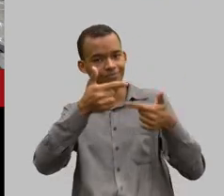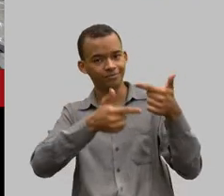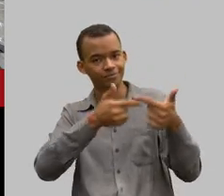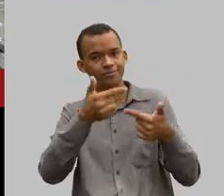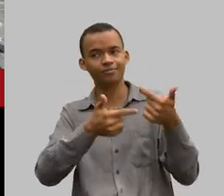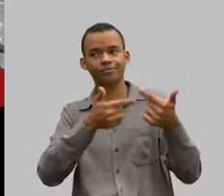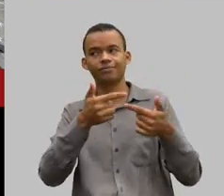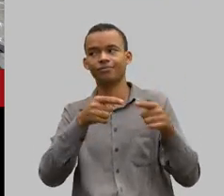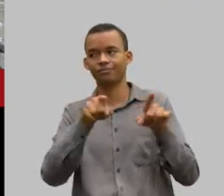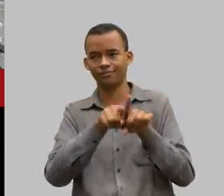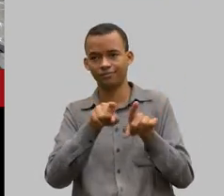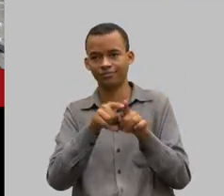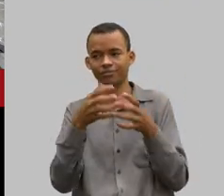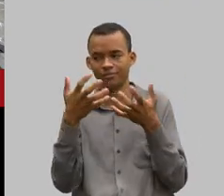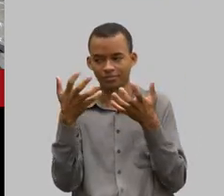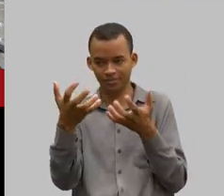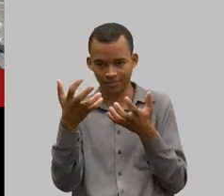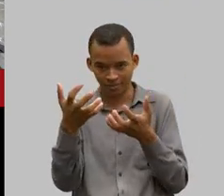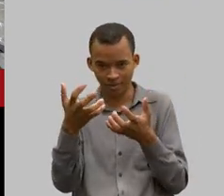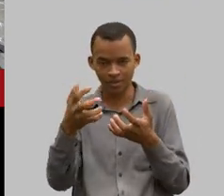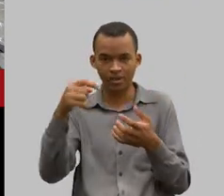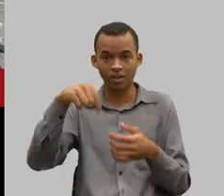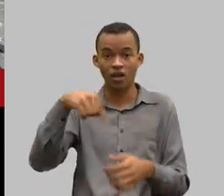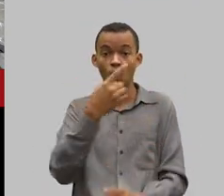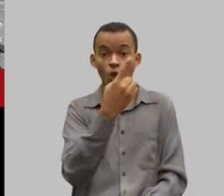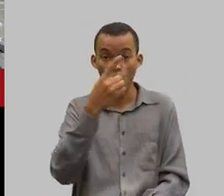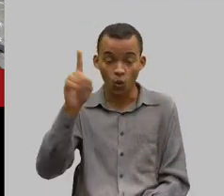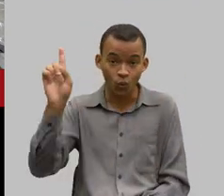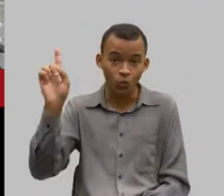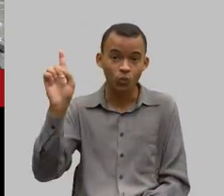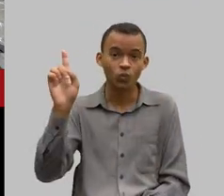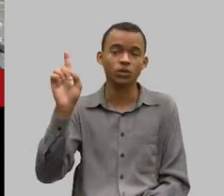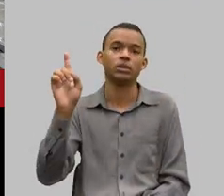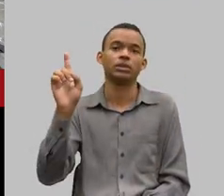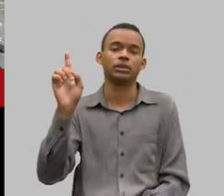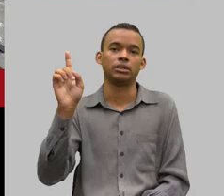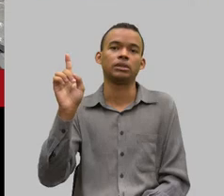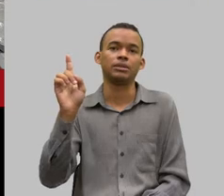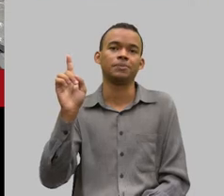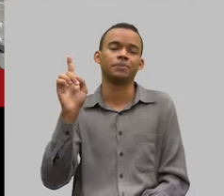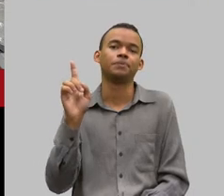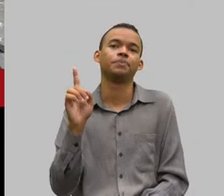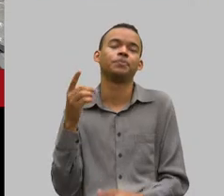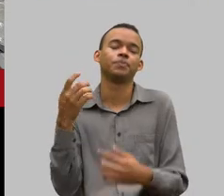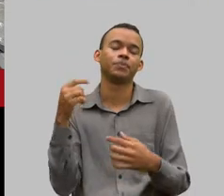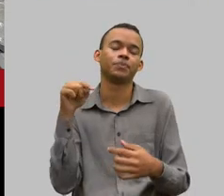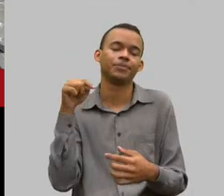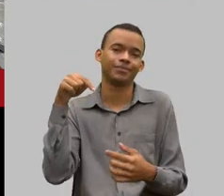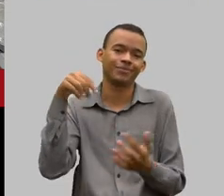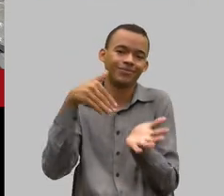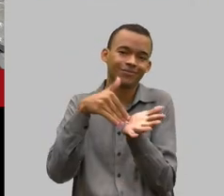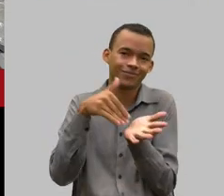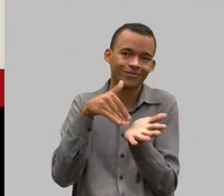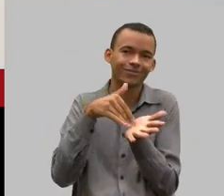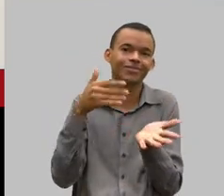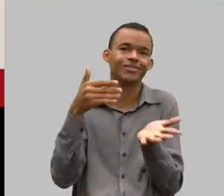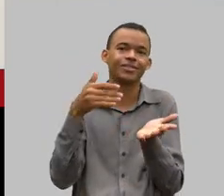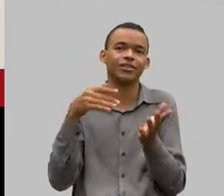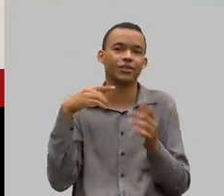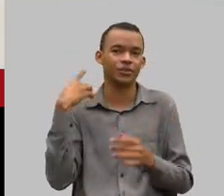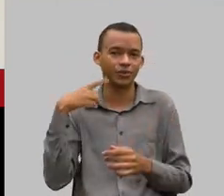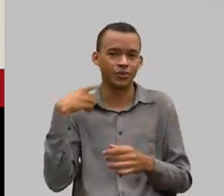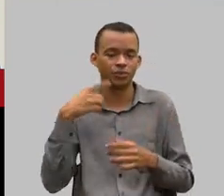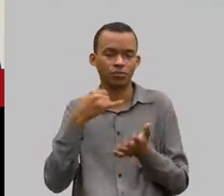aqui nessa minha última fala porque eu acredito que a última fala vossa excelência acho que encerra a participação dos deputados